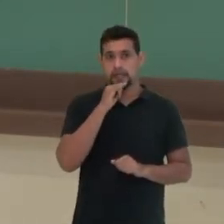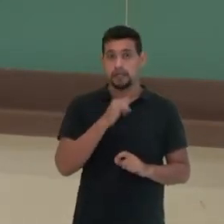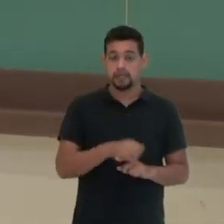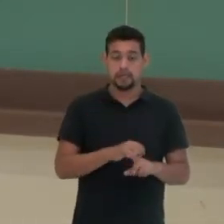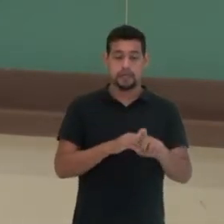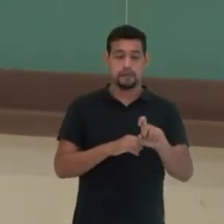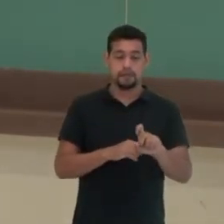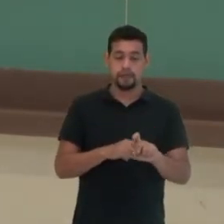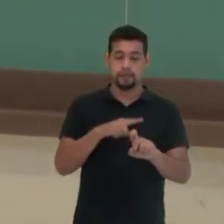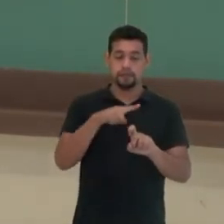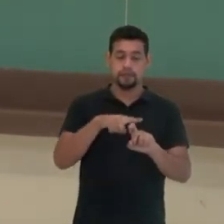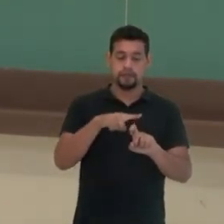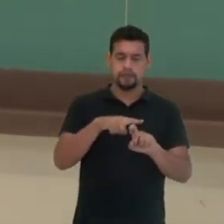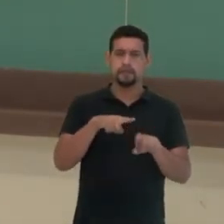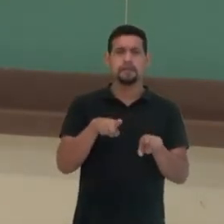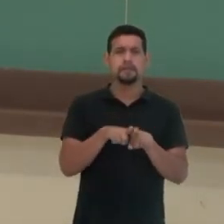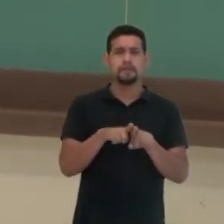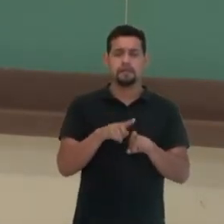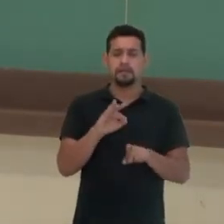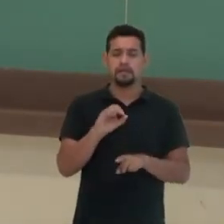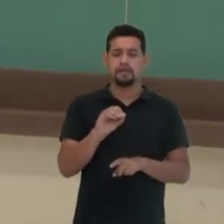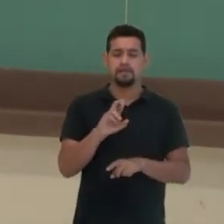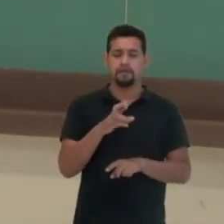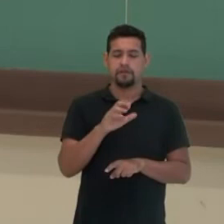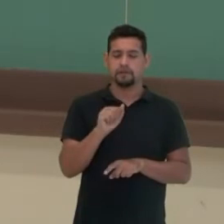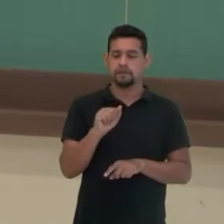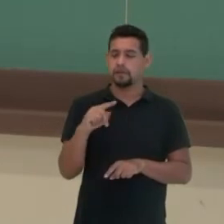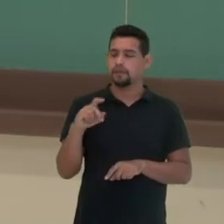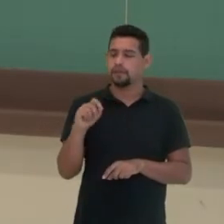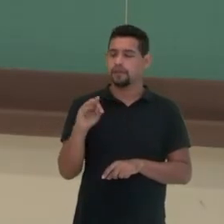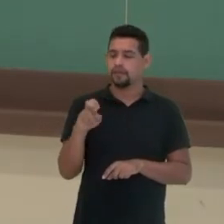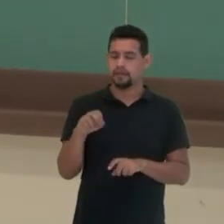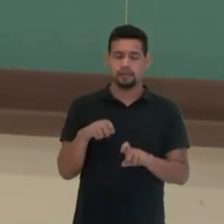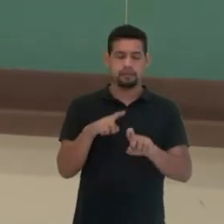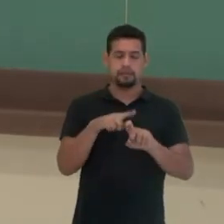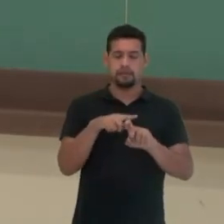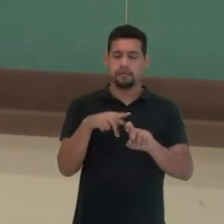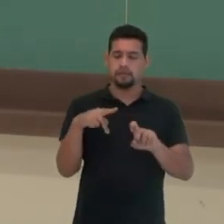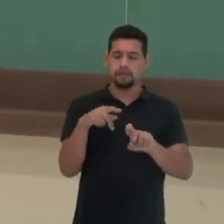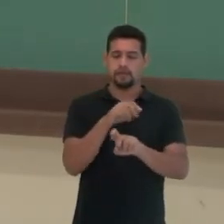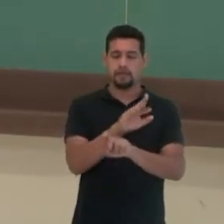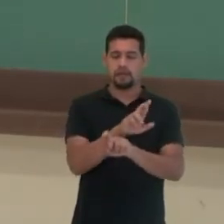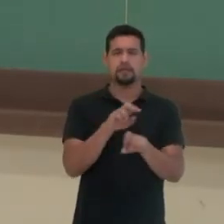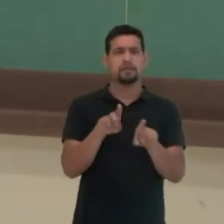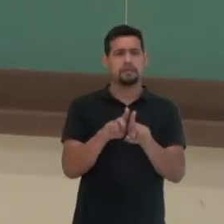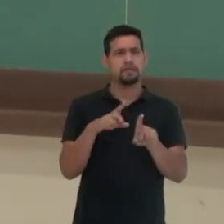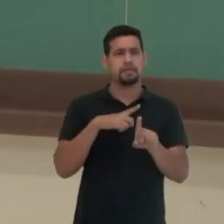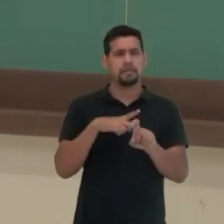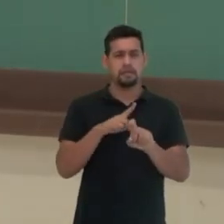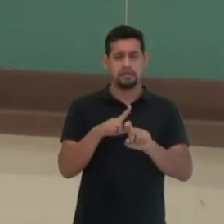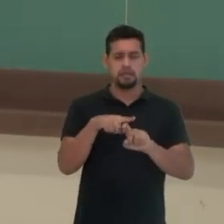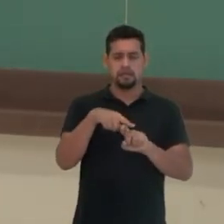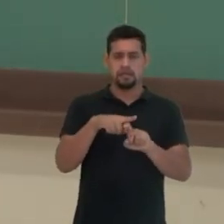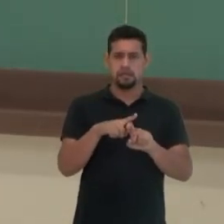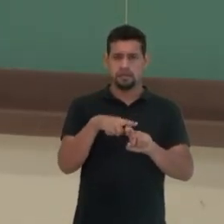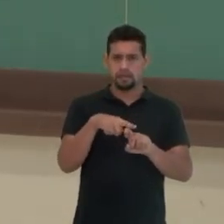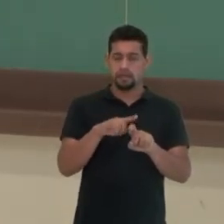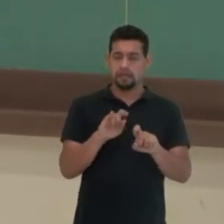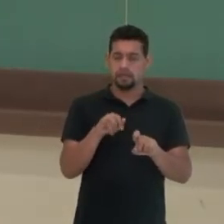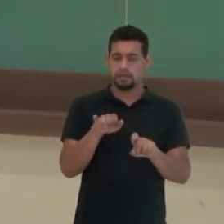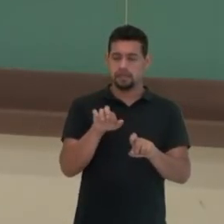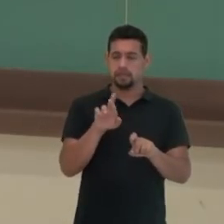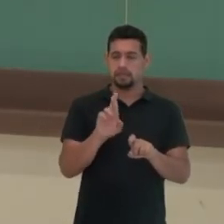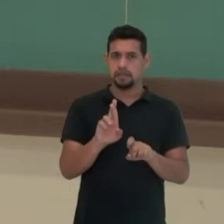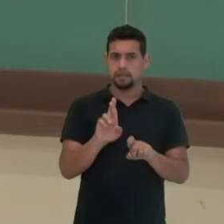de apoio e a força potente. Então, nós vimos aí os 3 tipos de alavanca. A alavanca interresistente